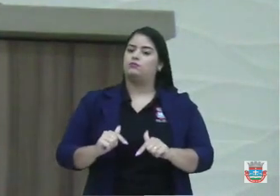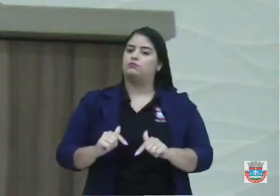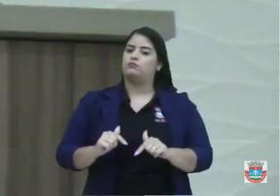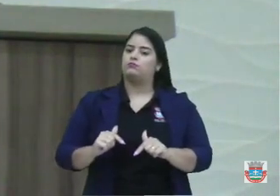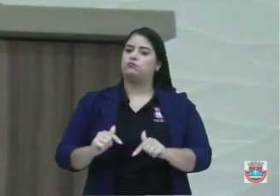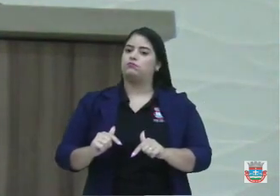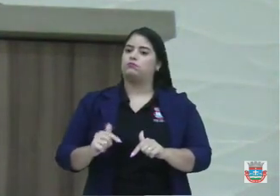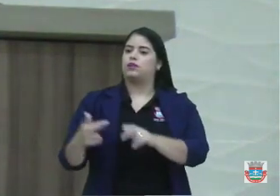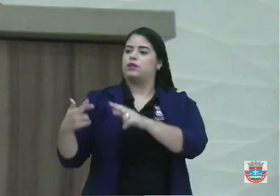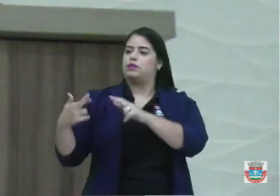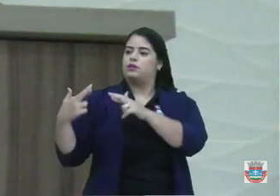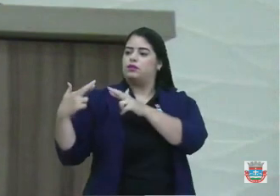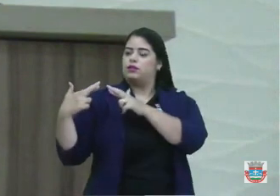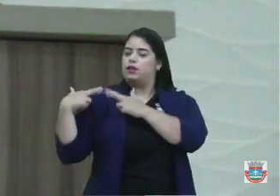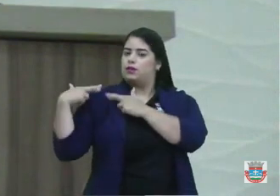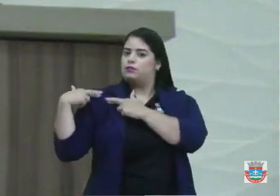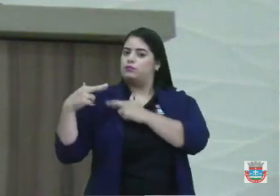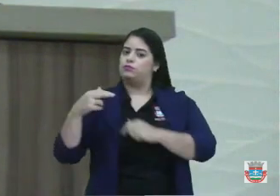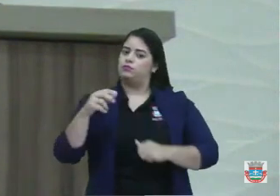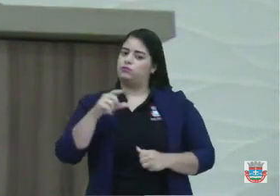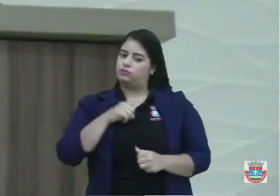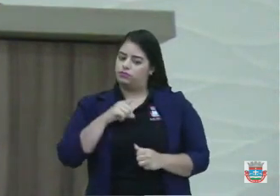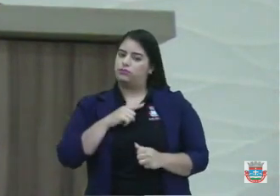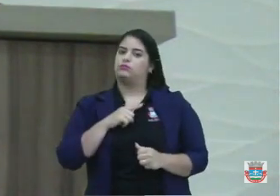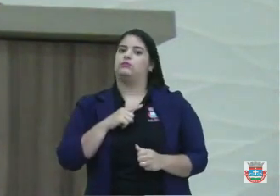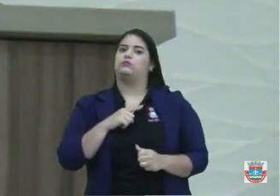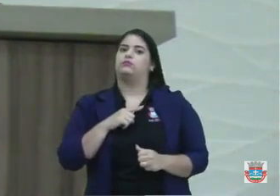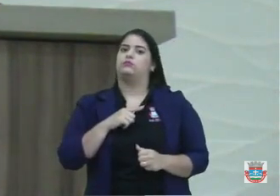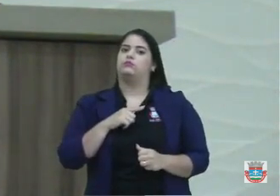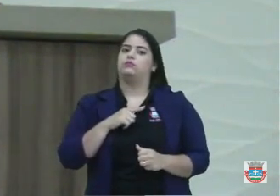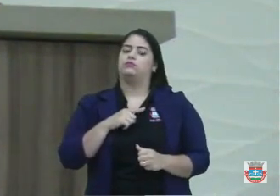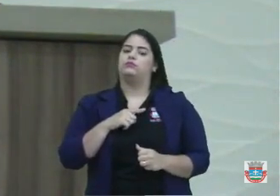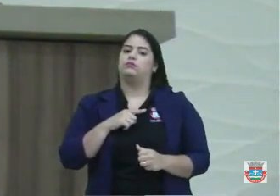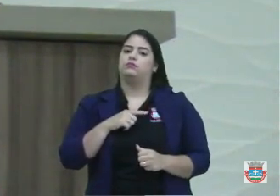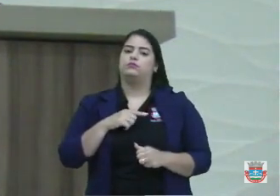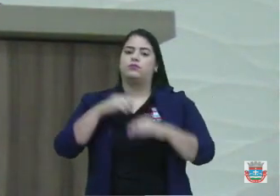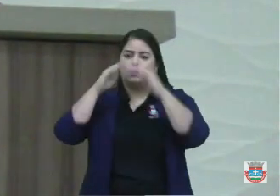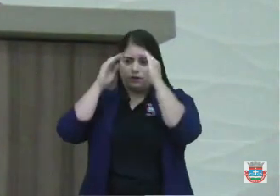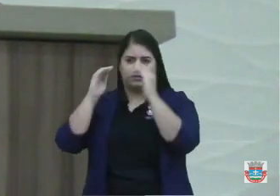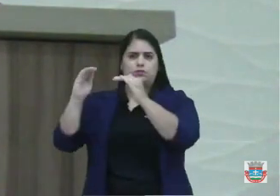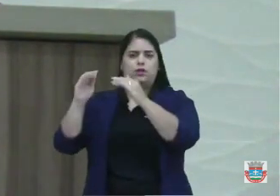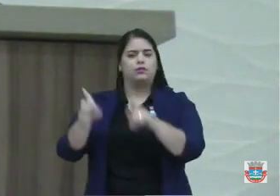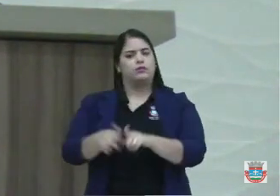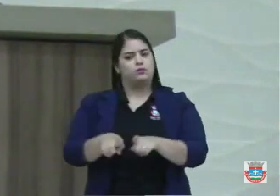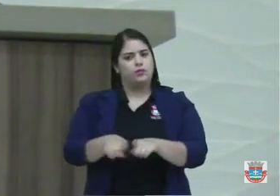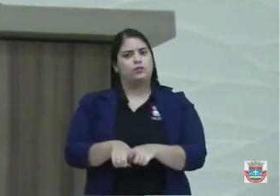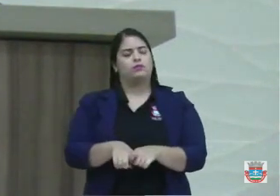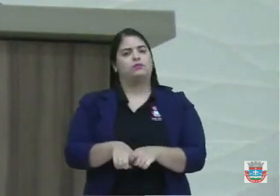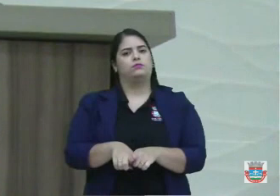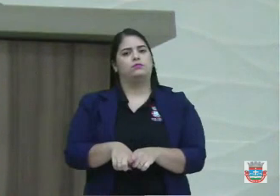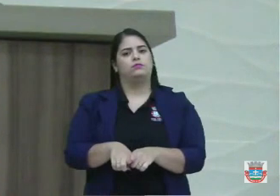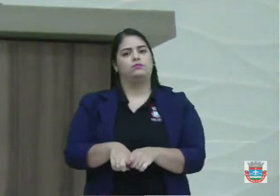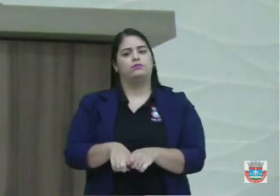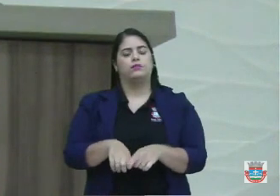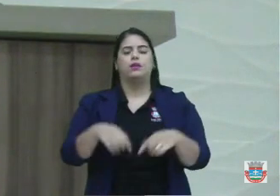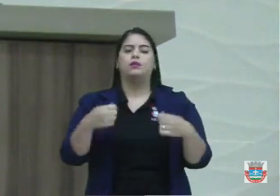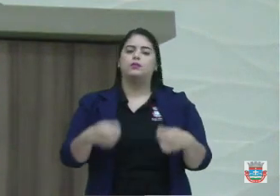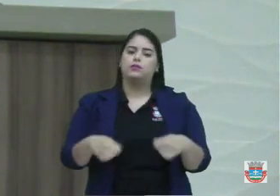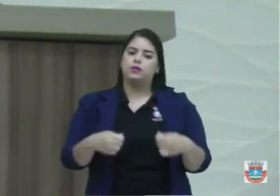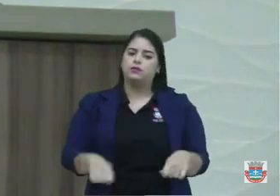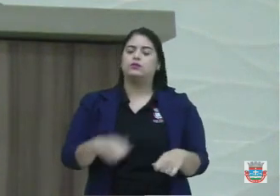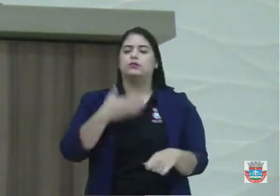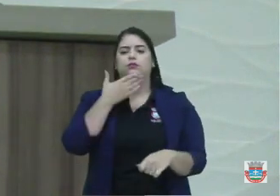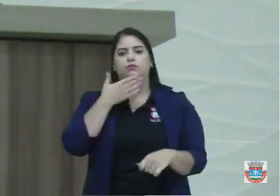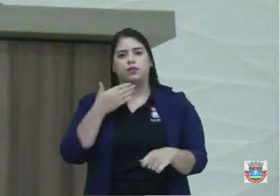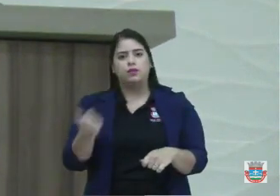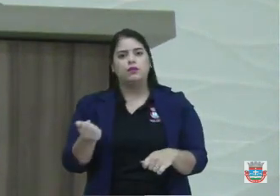vendo o que cada um está fazendo aqui e lá fora também. Então, a gente temos que fazer cada dia melhor o